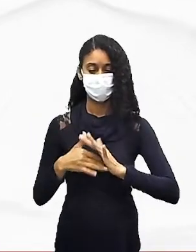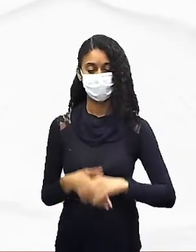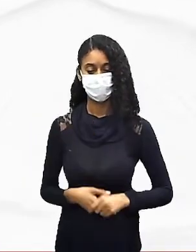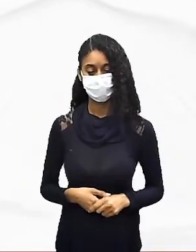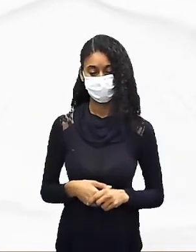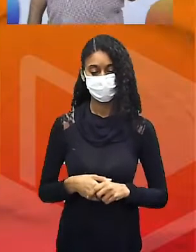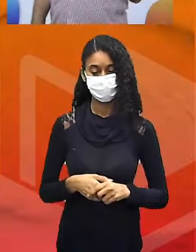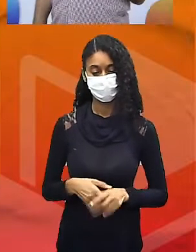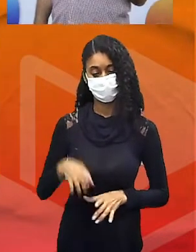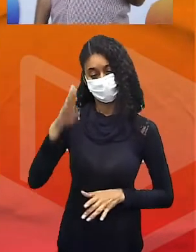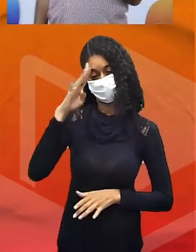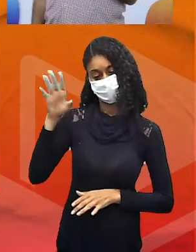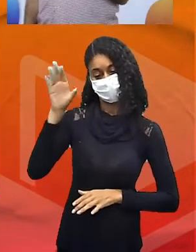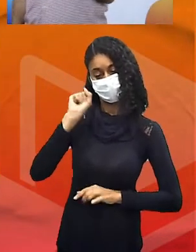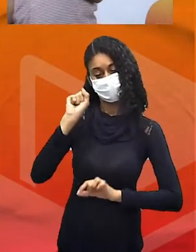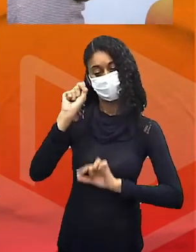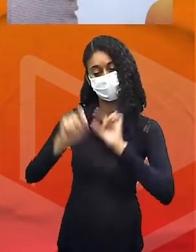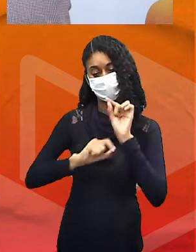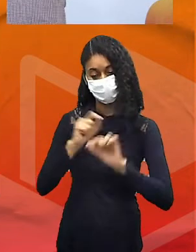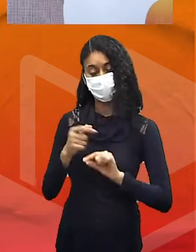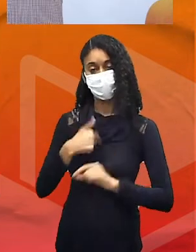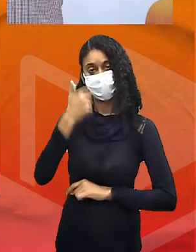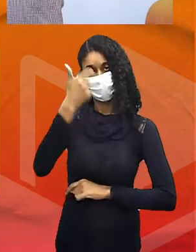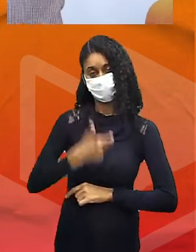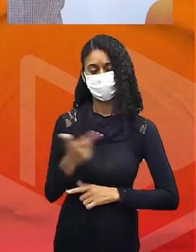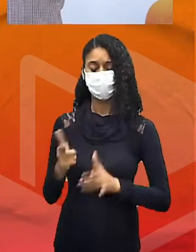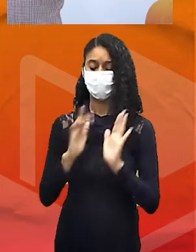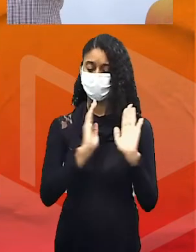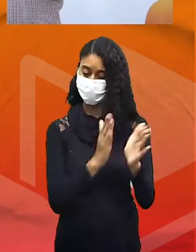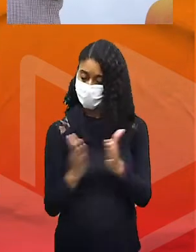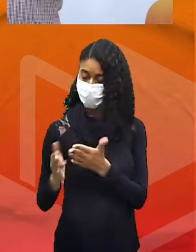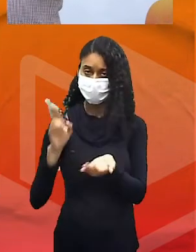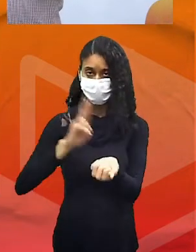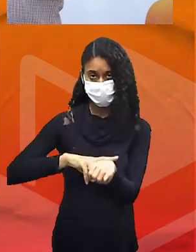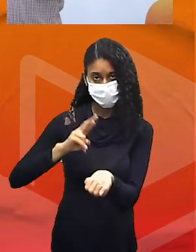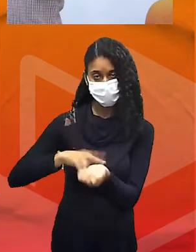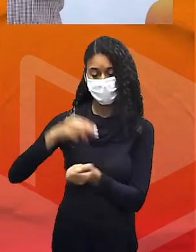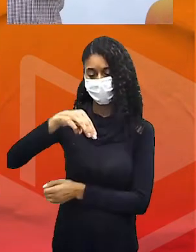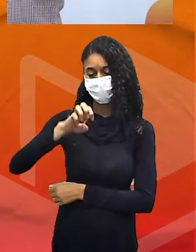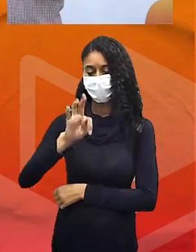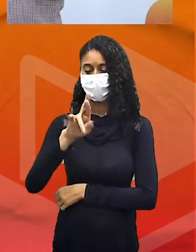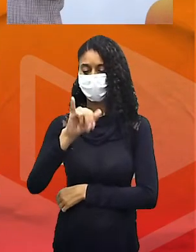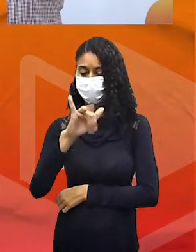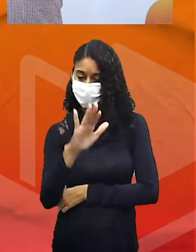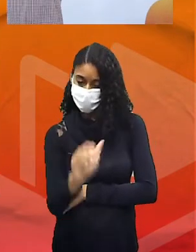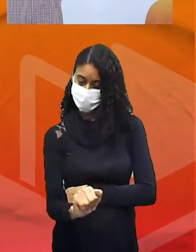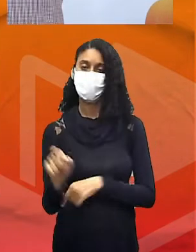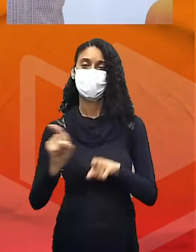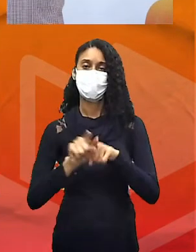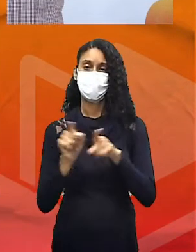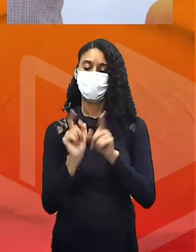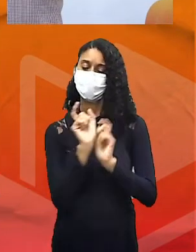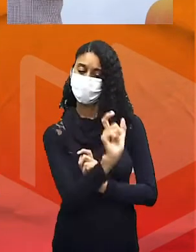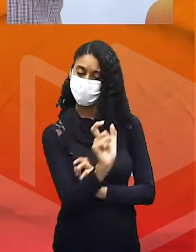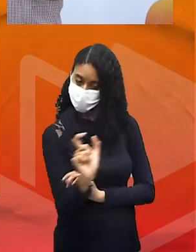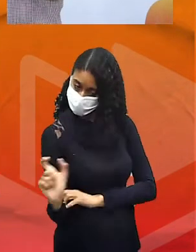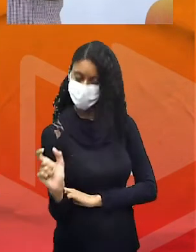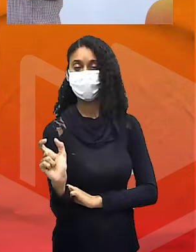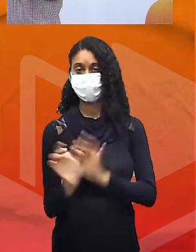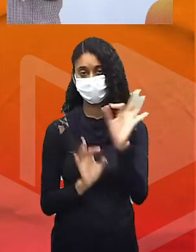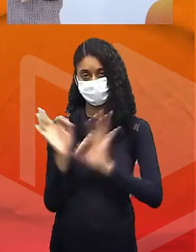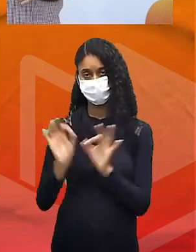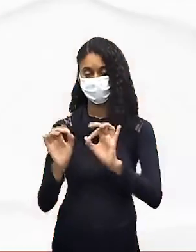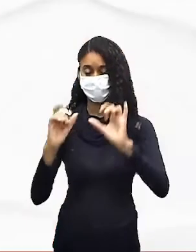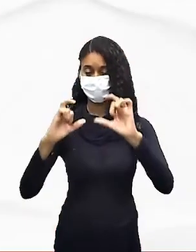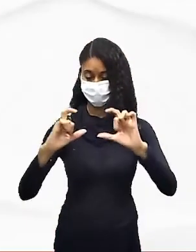cadência é devido à métrica perfeitinha que ele dá das sílabas tônicas organizadas em cada